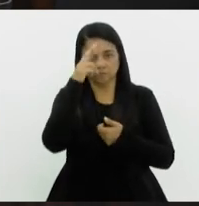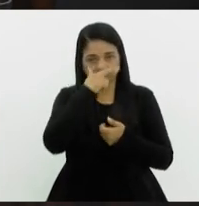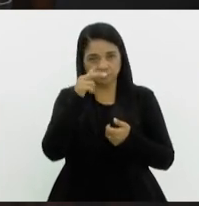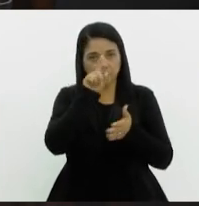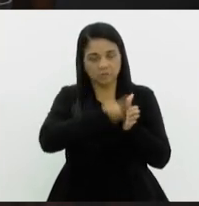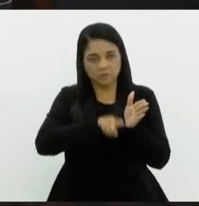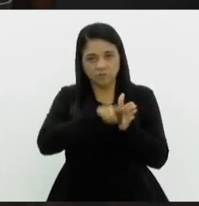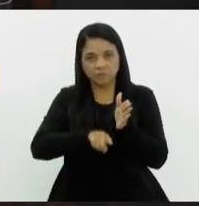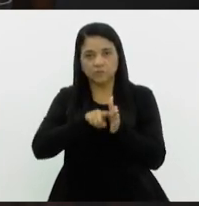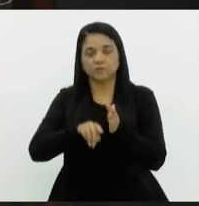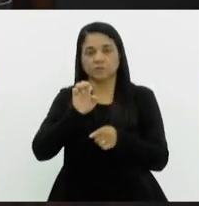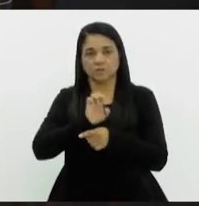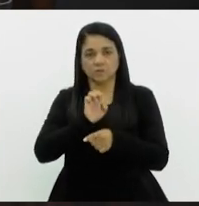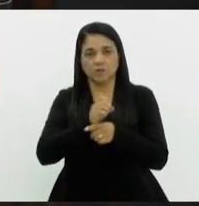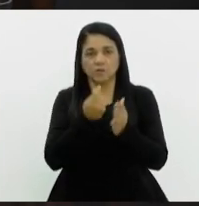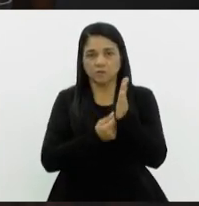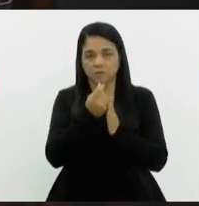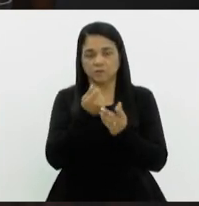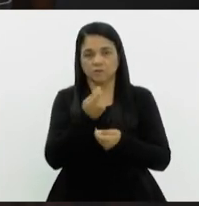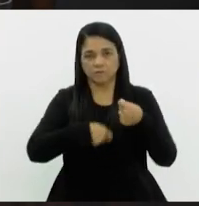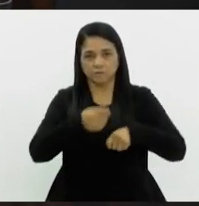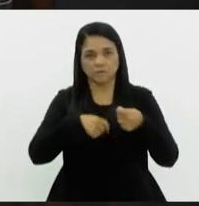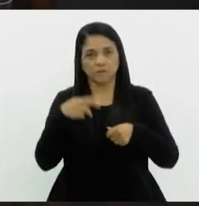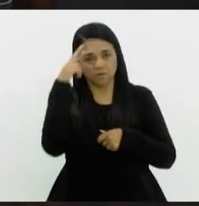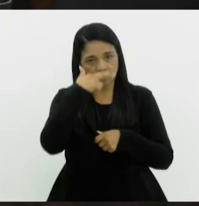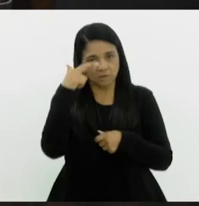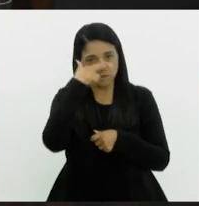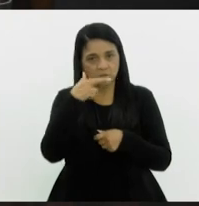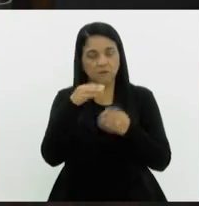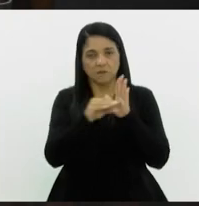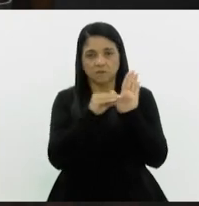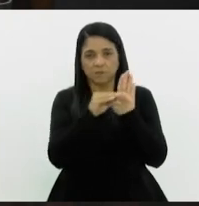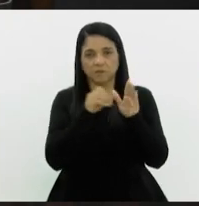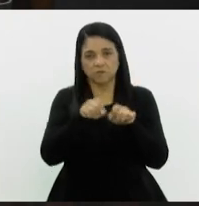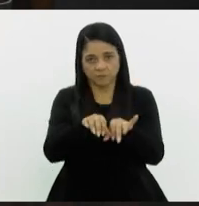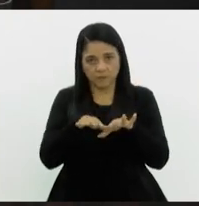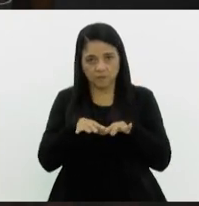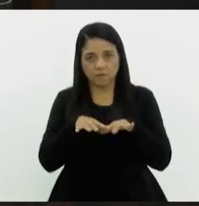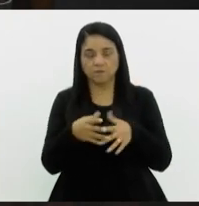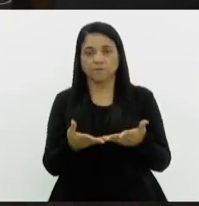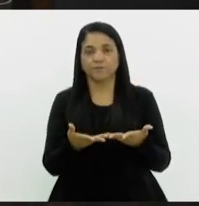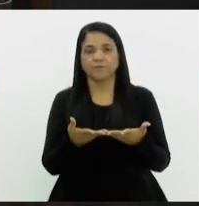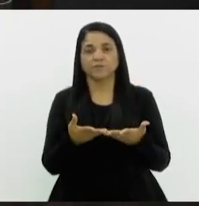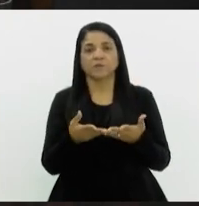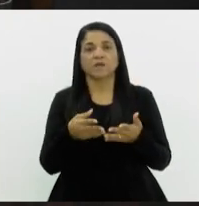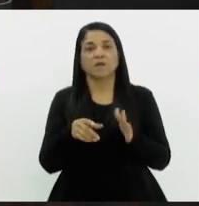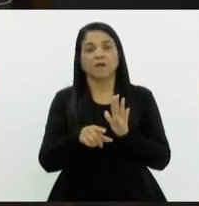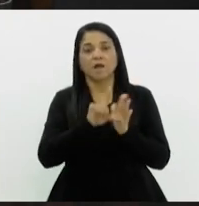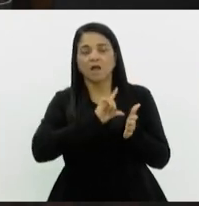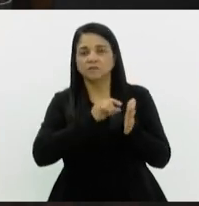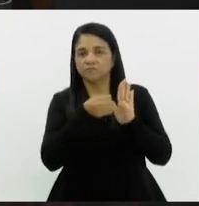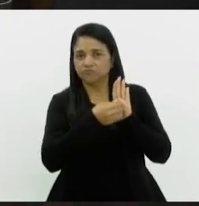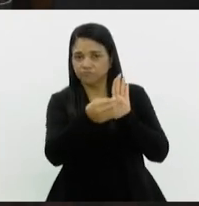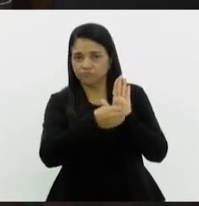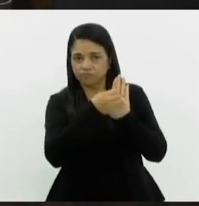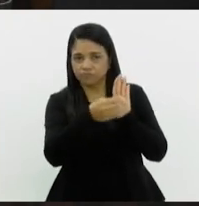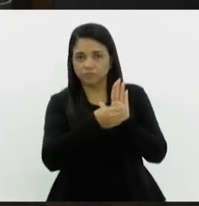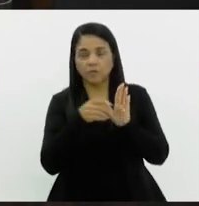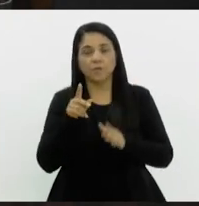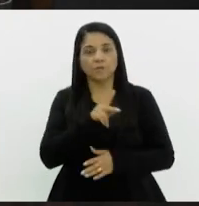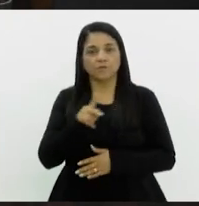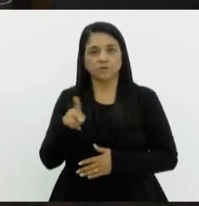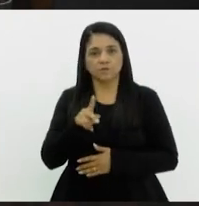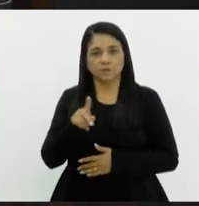tributos estaduais, orçamento, finanças, fiscalização financeira e controle das emendas de plenário. Antes de emitir o parecer, o deputado professor